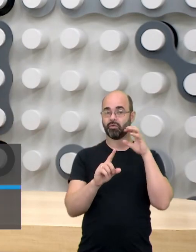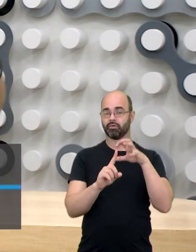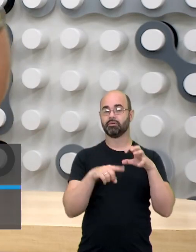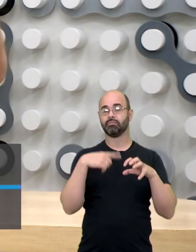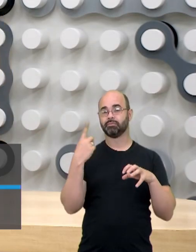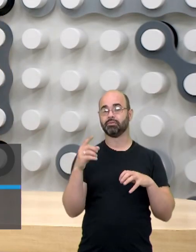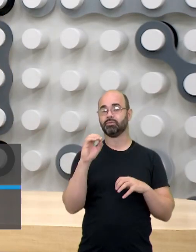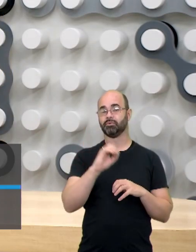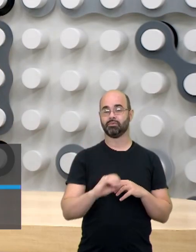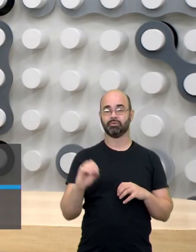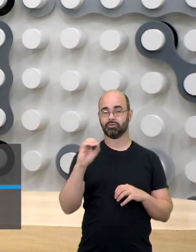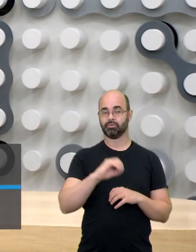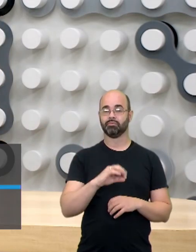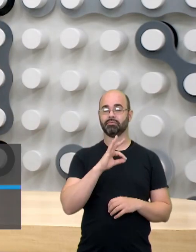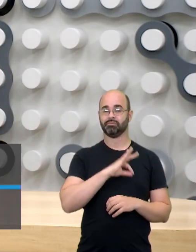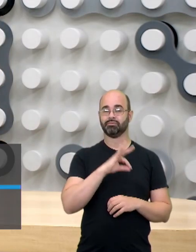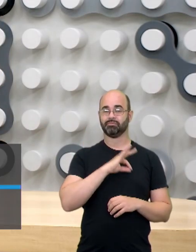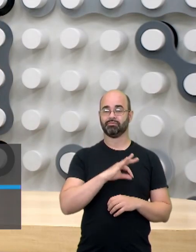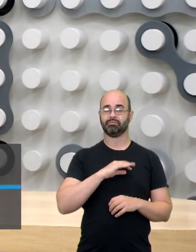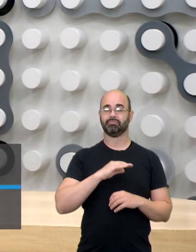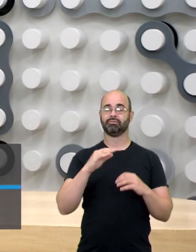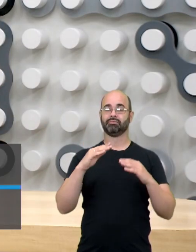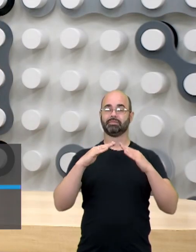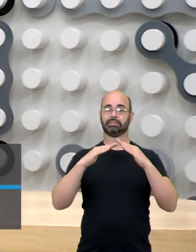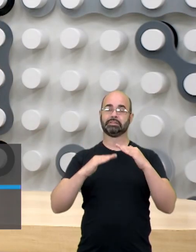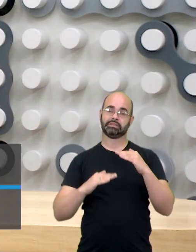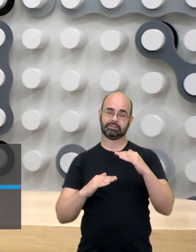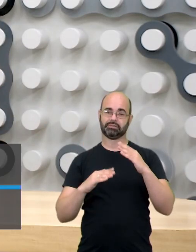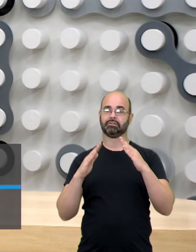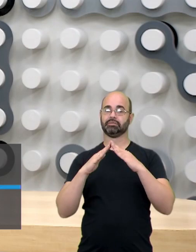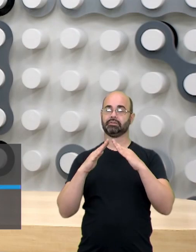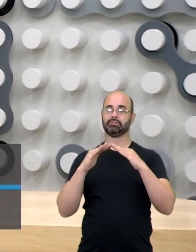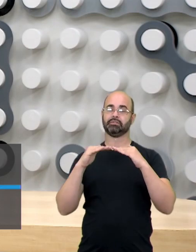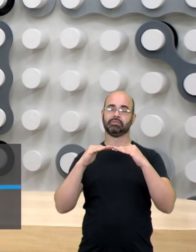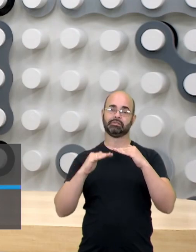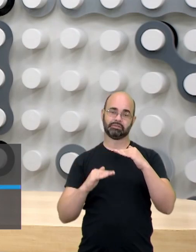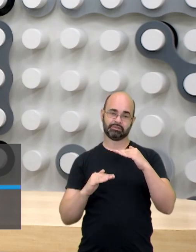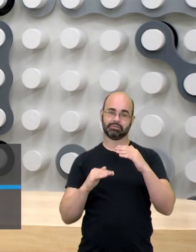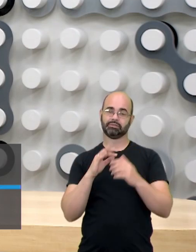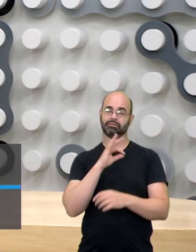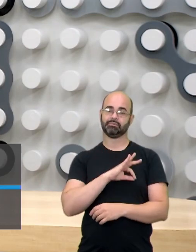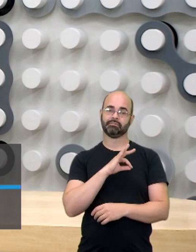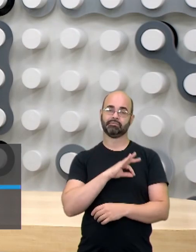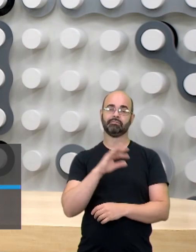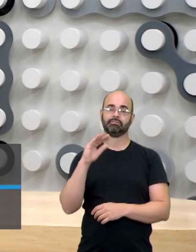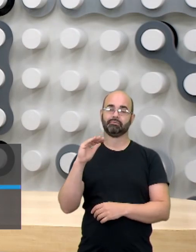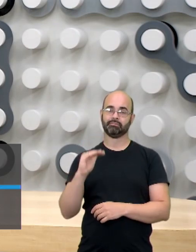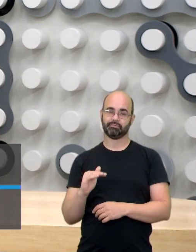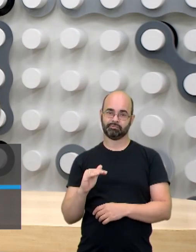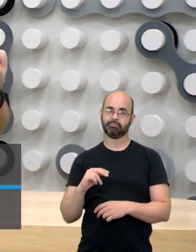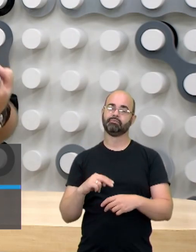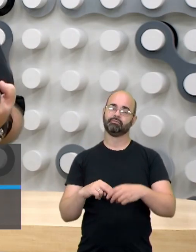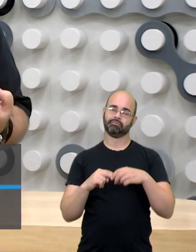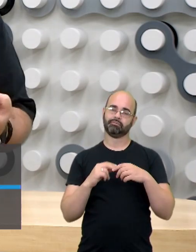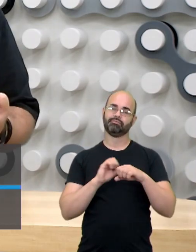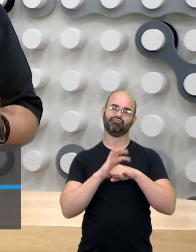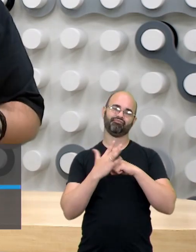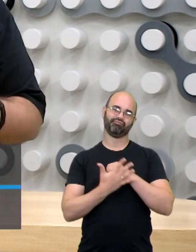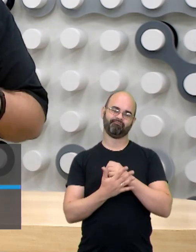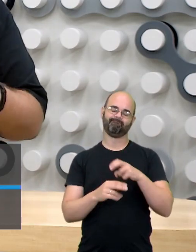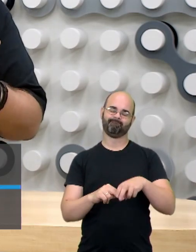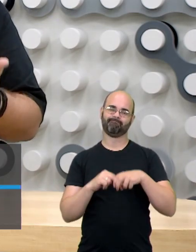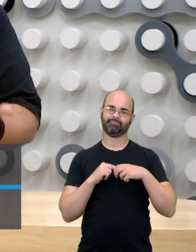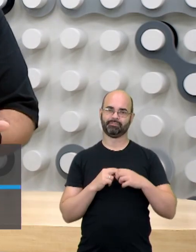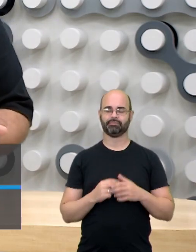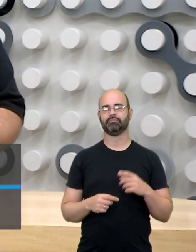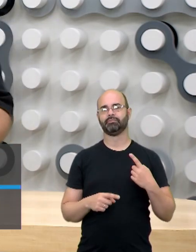outubro e cai a renda domiciliar média, né, per capita, é porque já há um reflexo da pandemia. Porque a